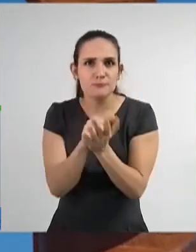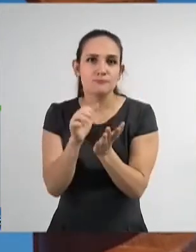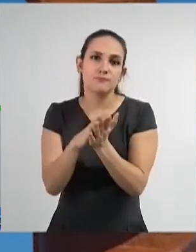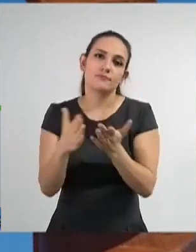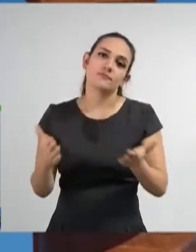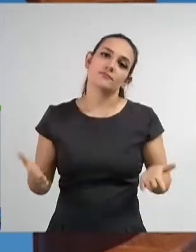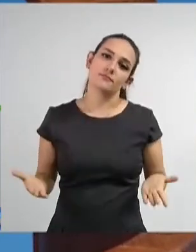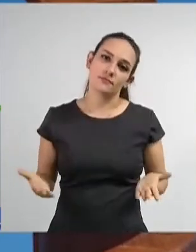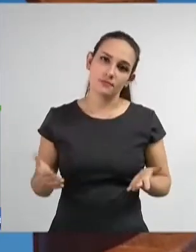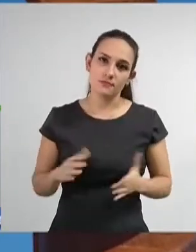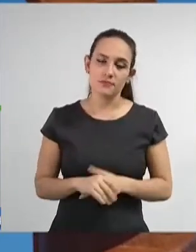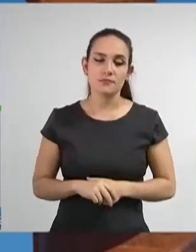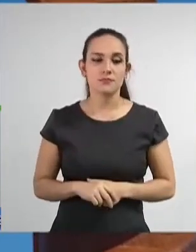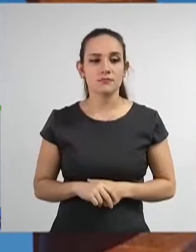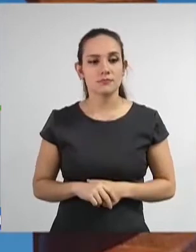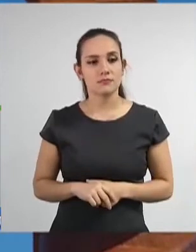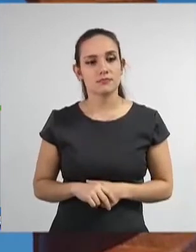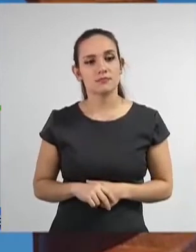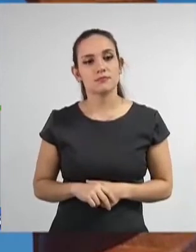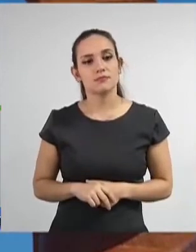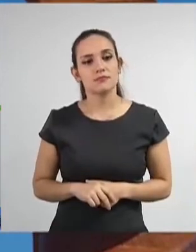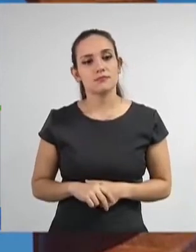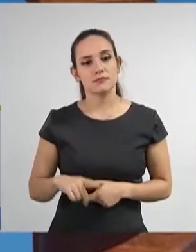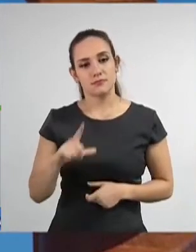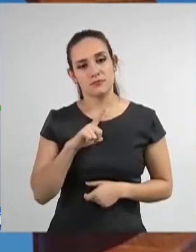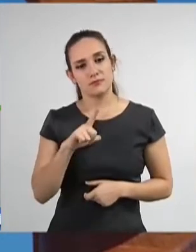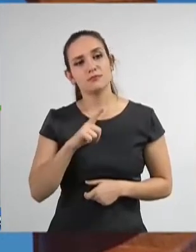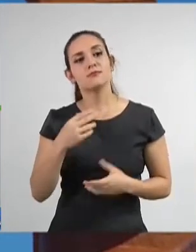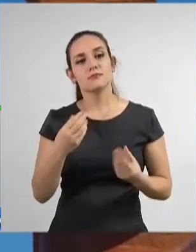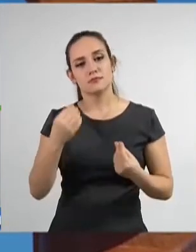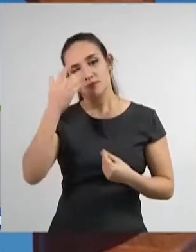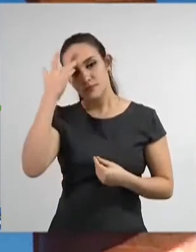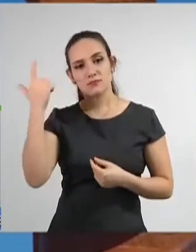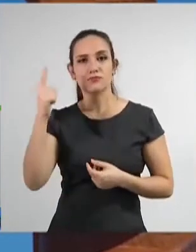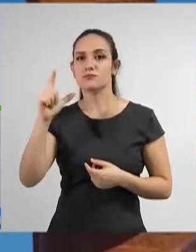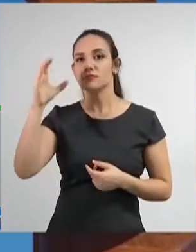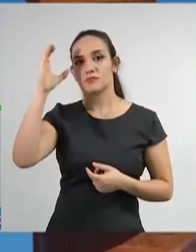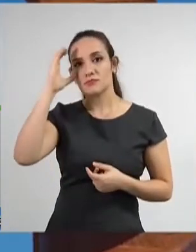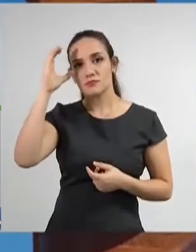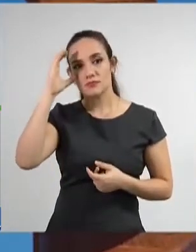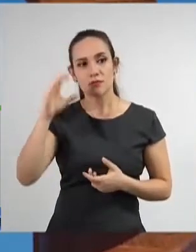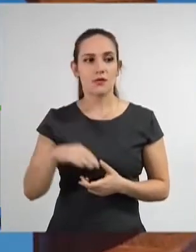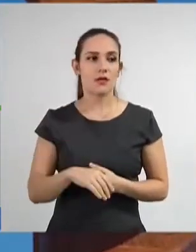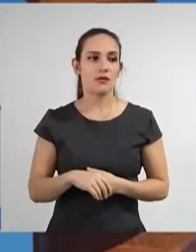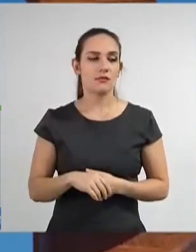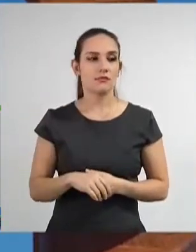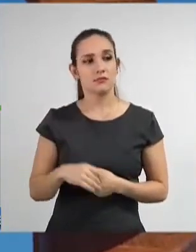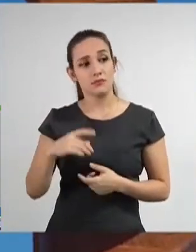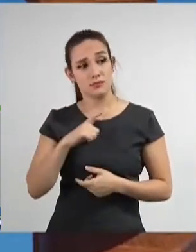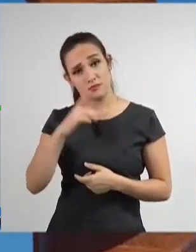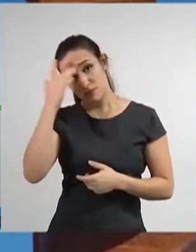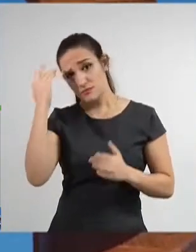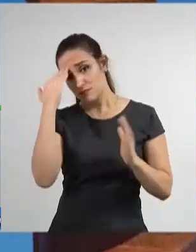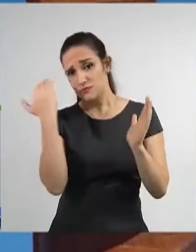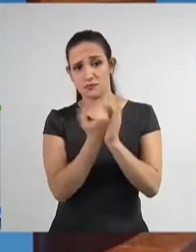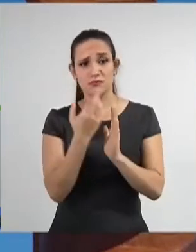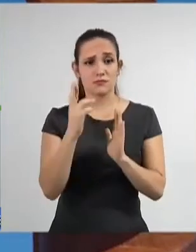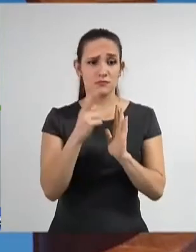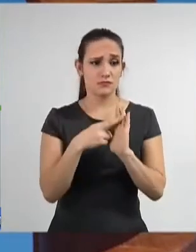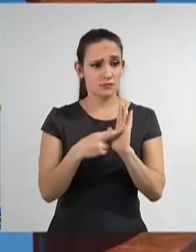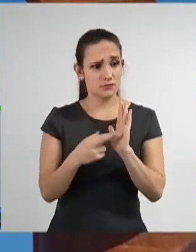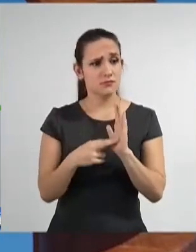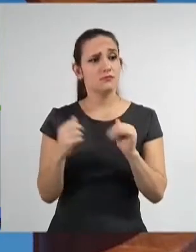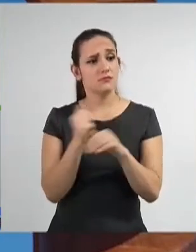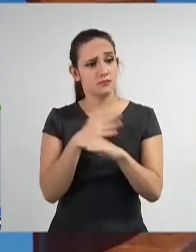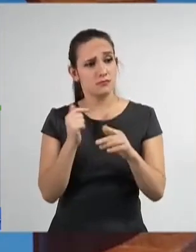evidente, porque as pessoas, muitas delas, não têm essa consciência de respeitar as normas de trânsito. Por isso